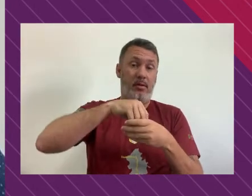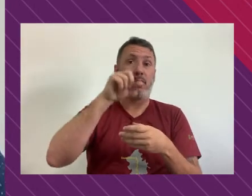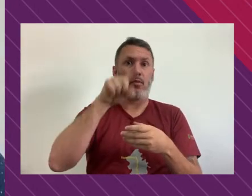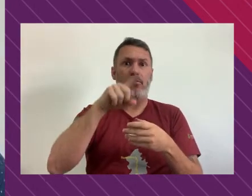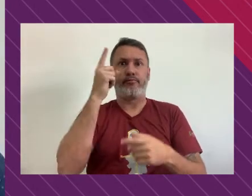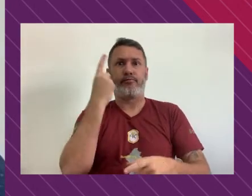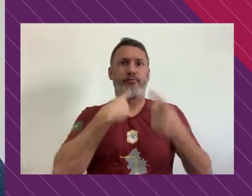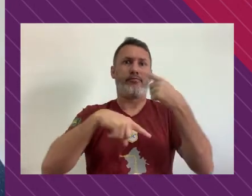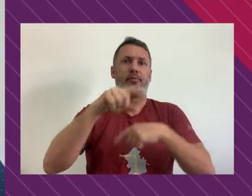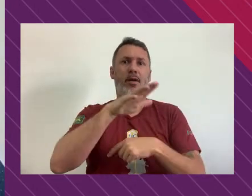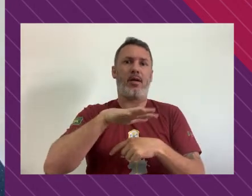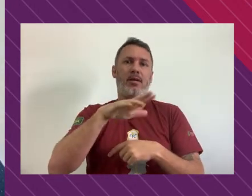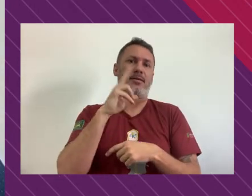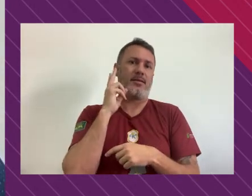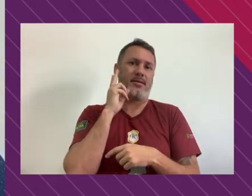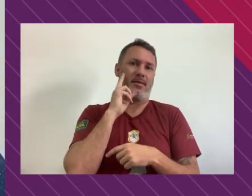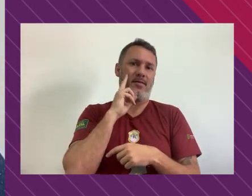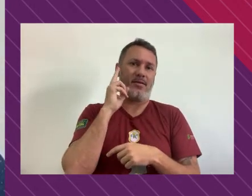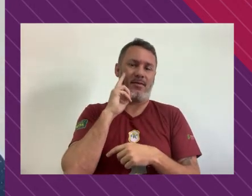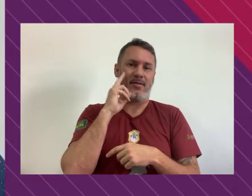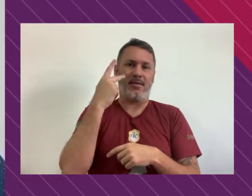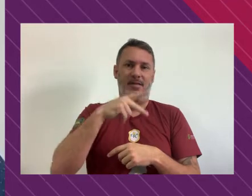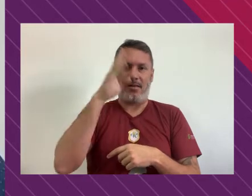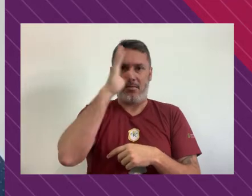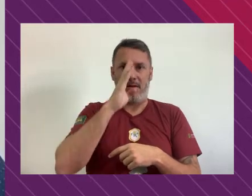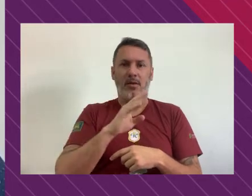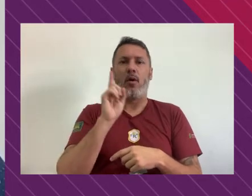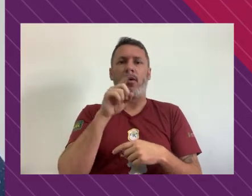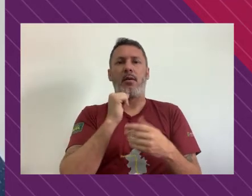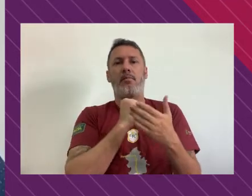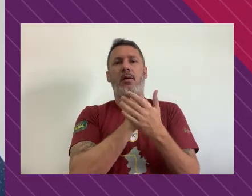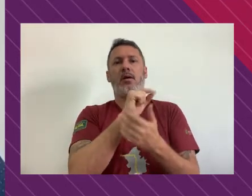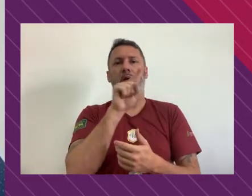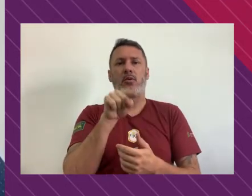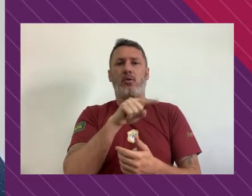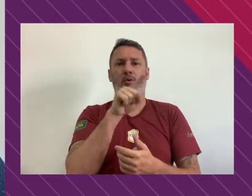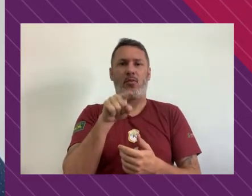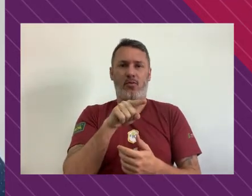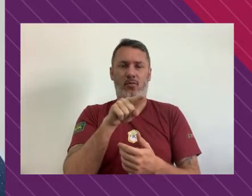Skol e é conselheiro do Comitê de Diversidade do Itaú.